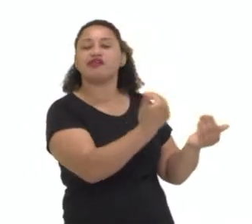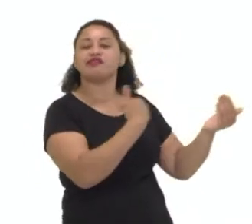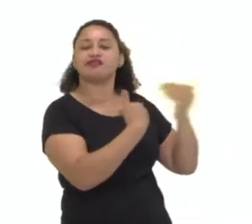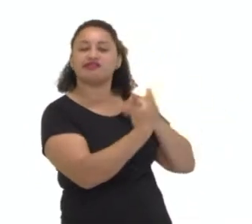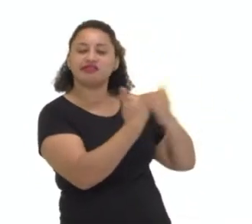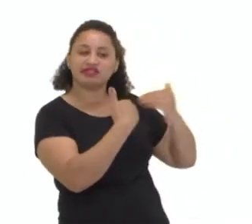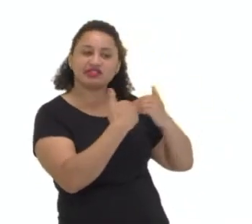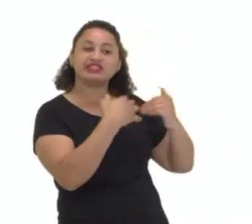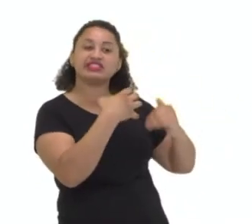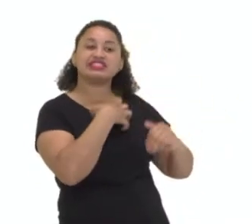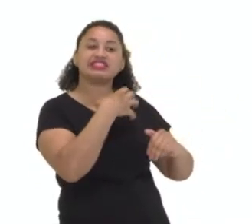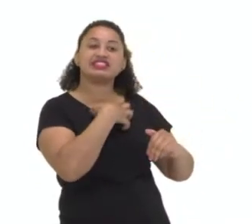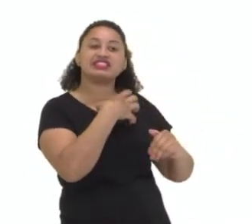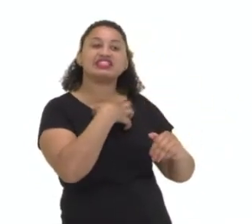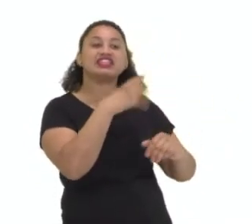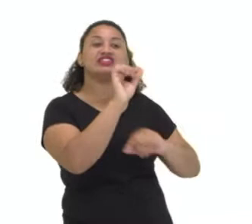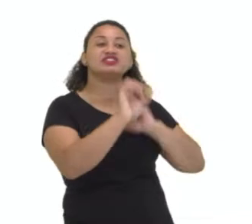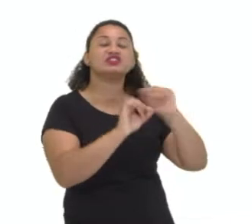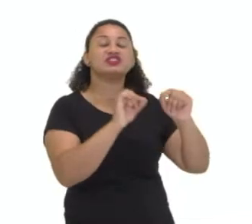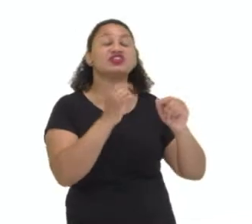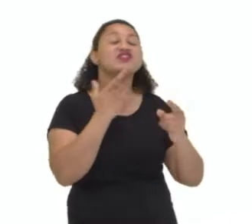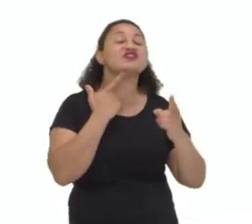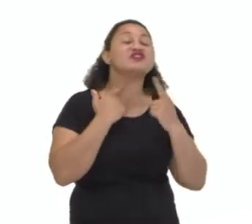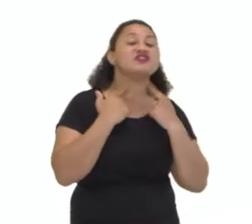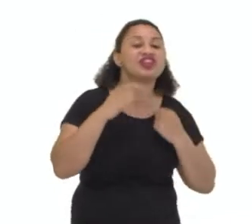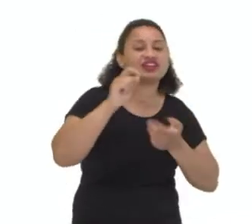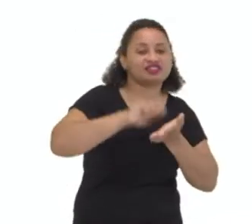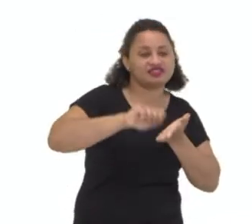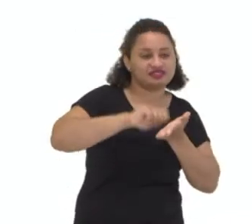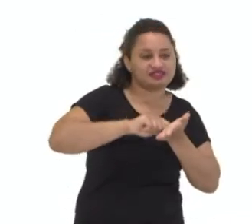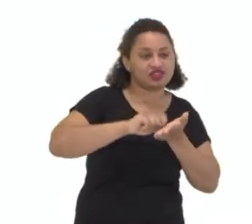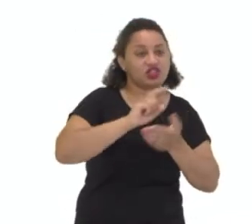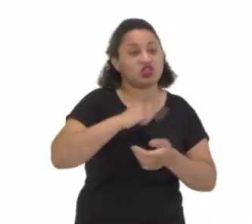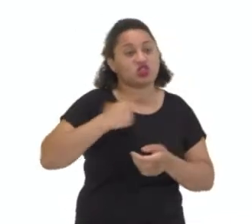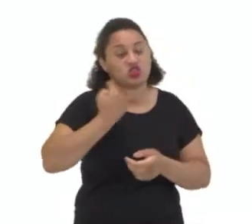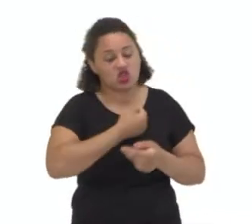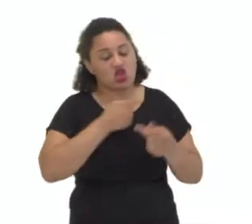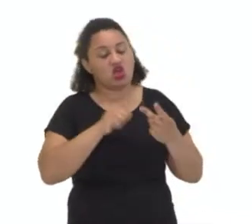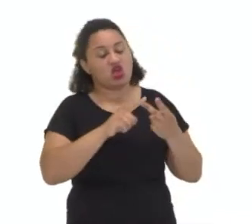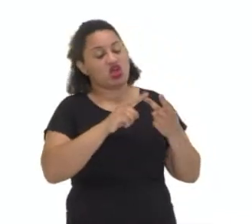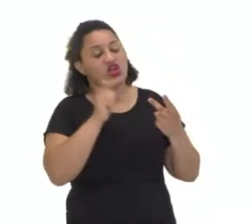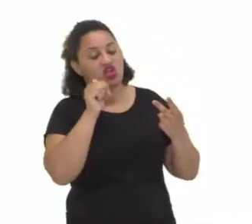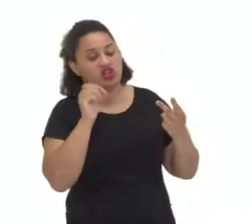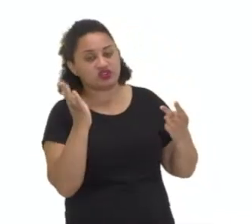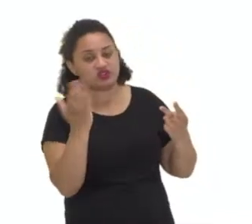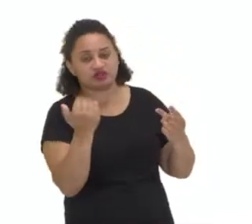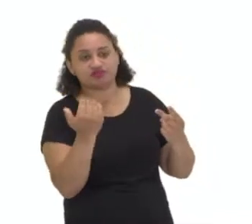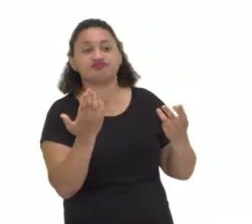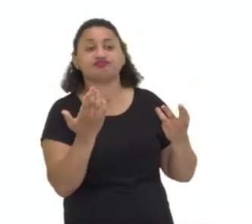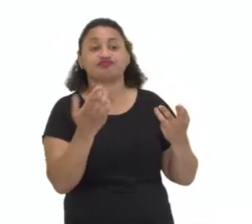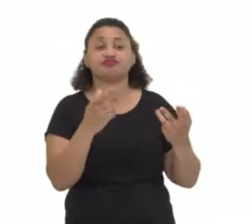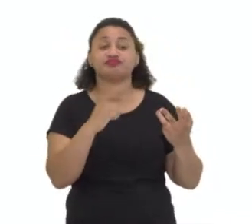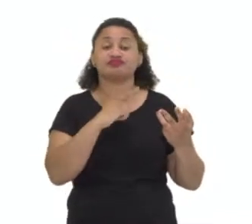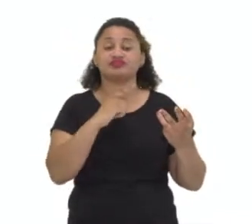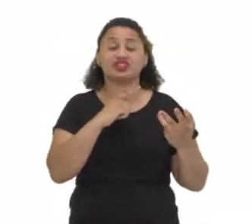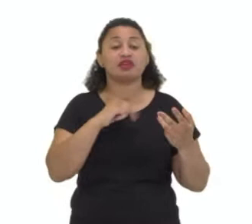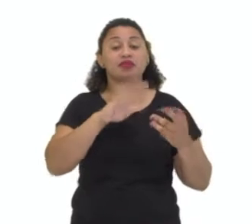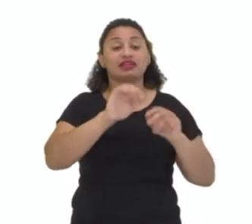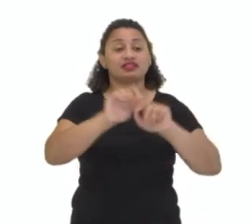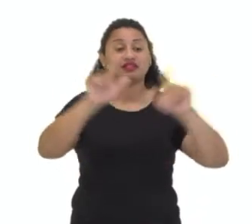sentem em si a imperiosa invocação de escrever. Então, olha, nós, moças, né? Tá aqui, essa que está mais